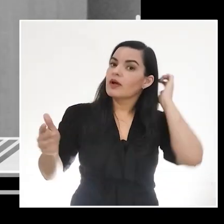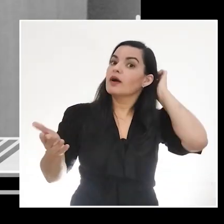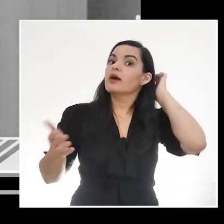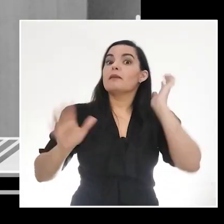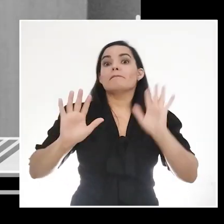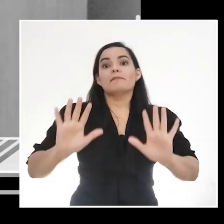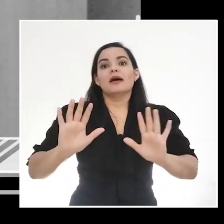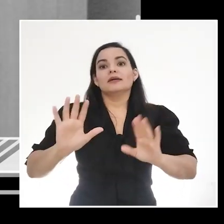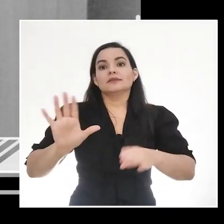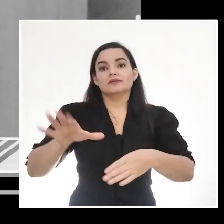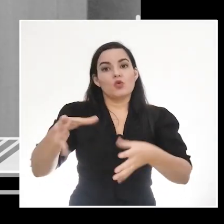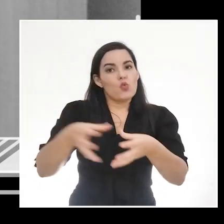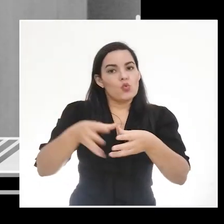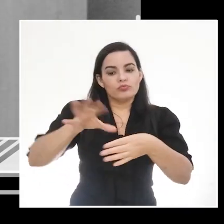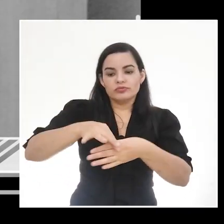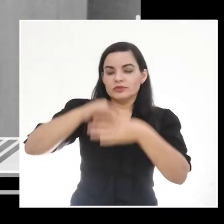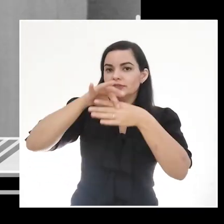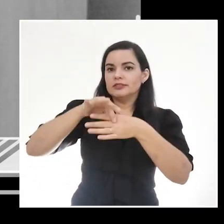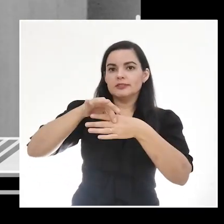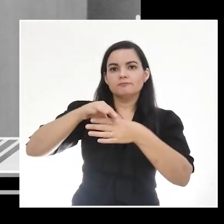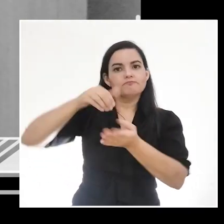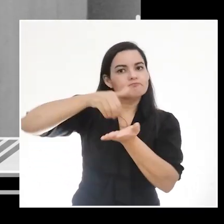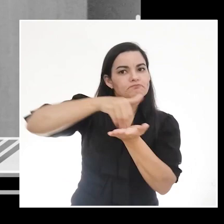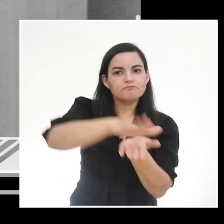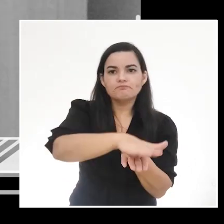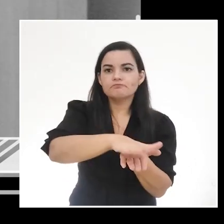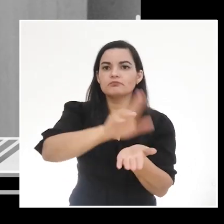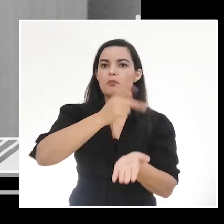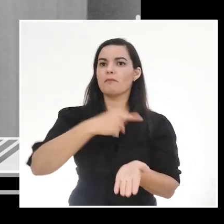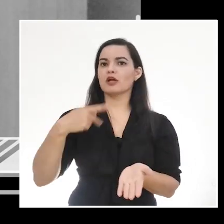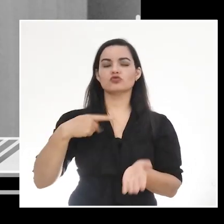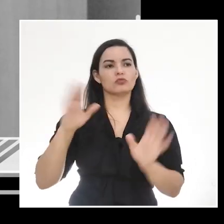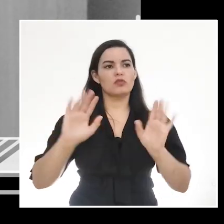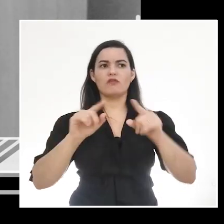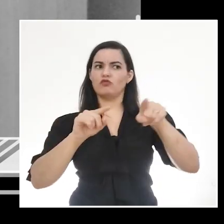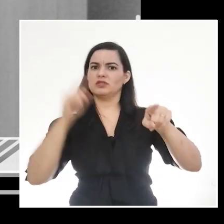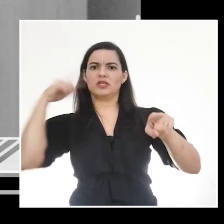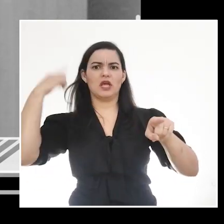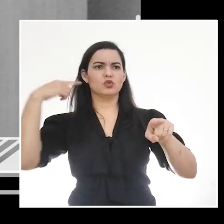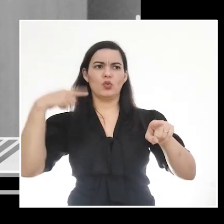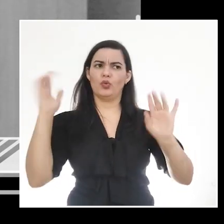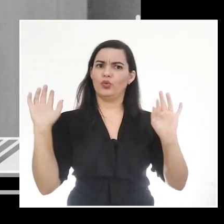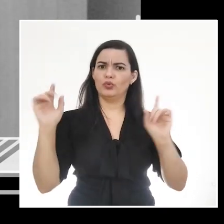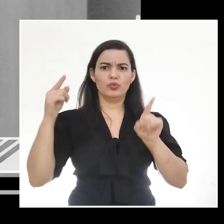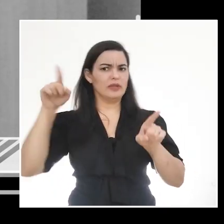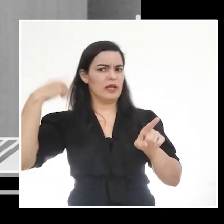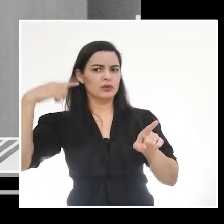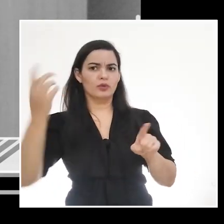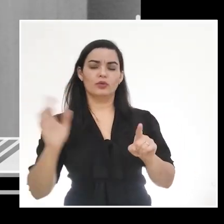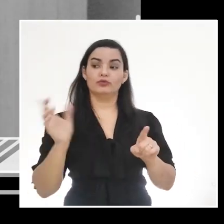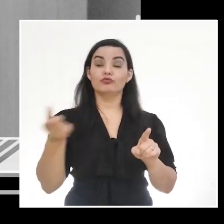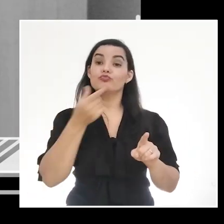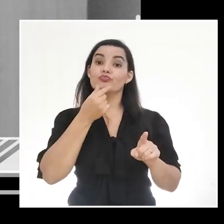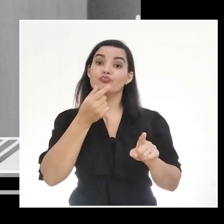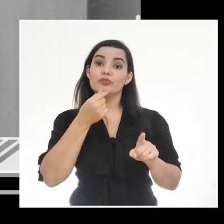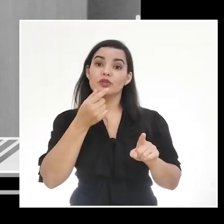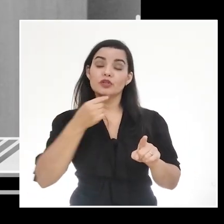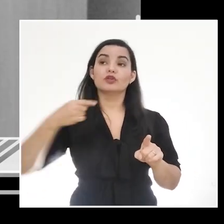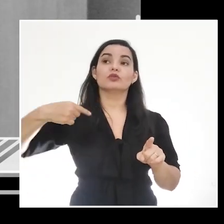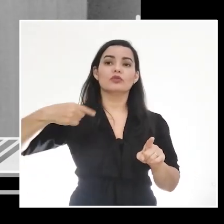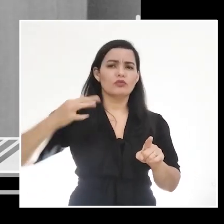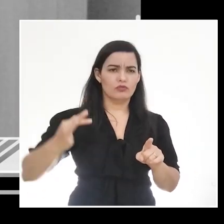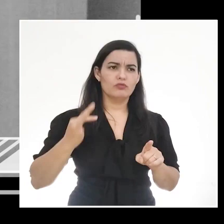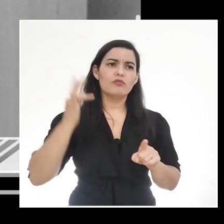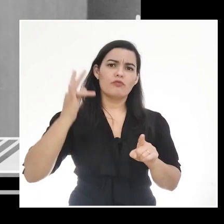E aí insistiu com o menino até que a liderança da igreja colocou ele para fora, colocou o pastor